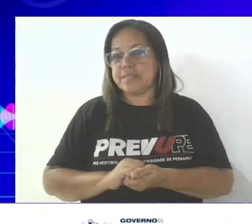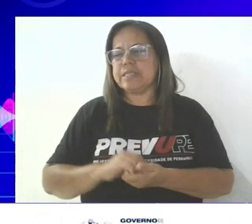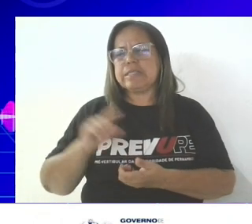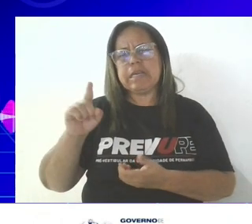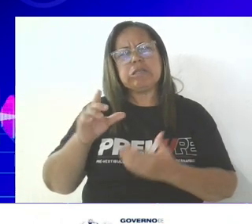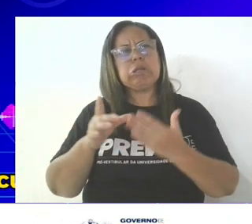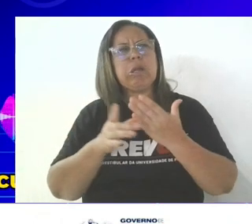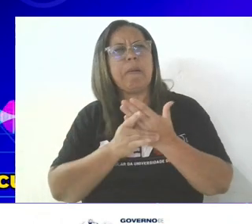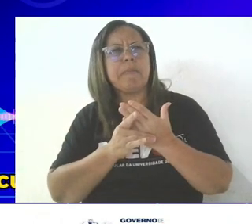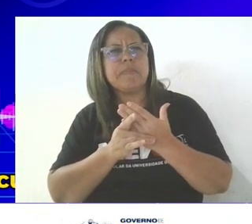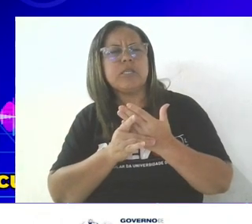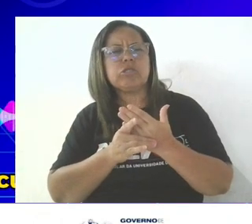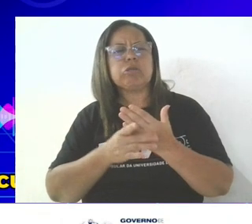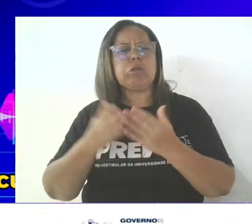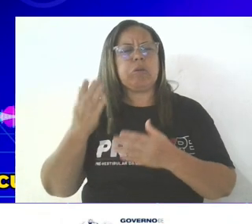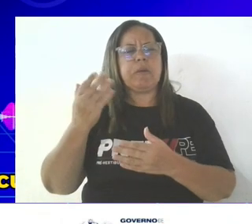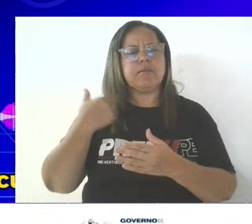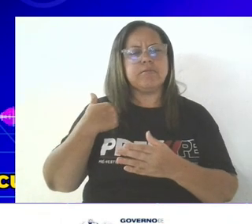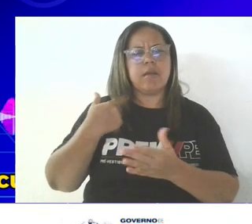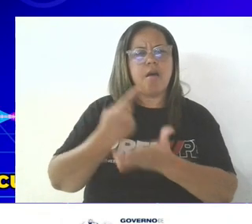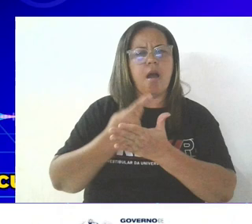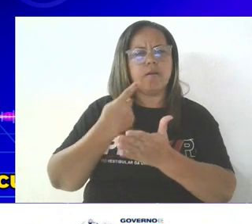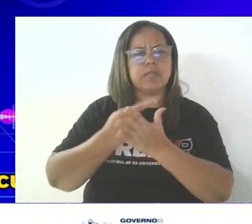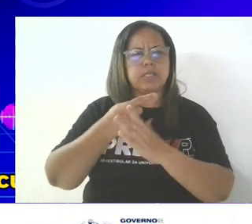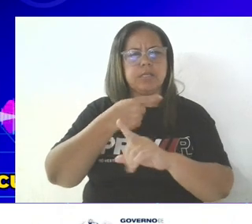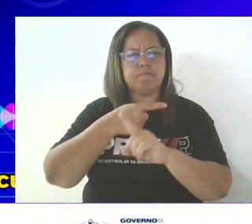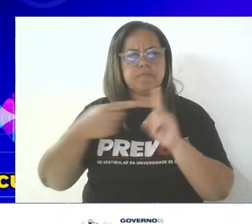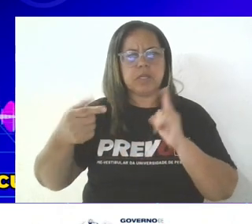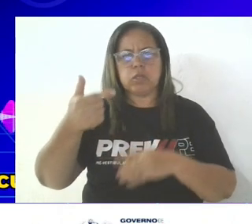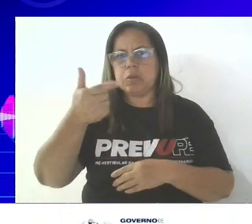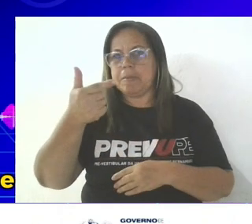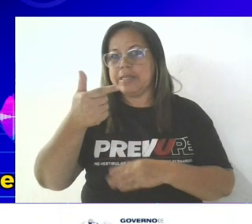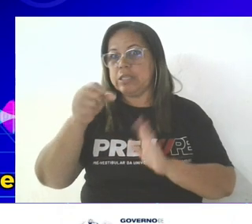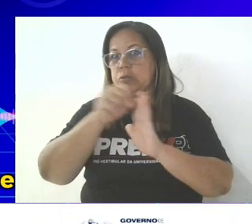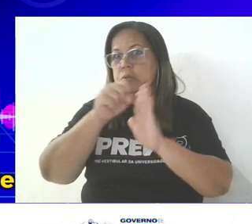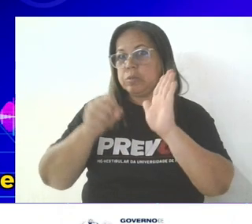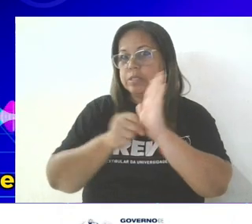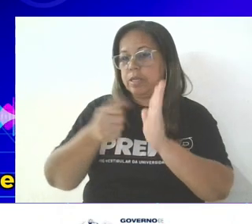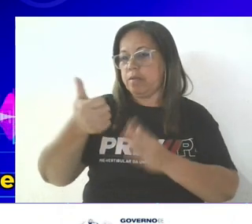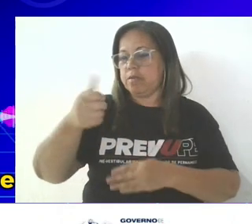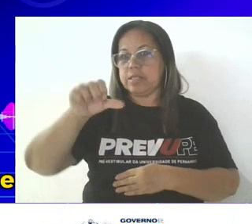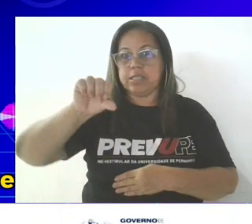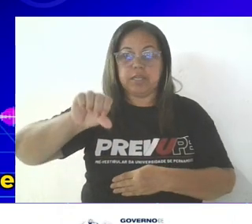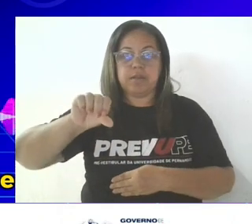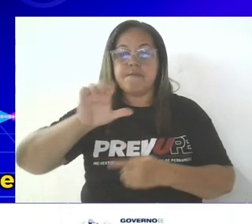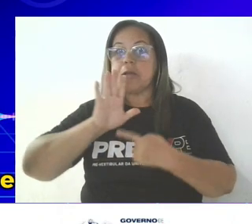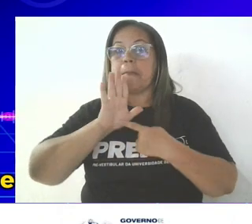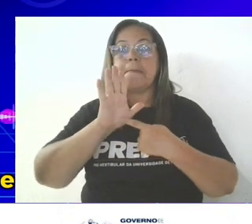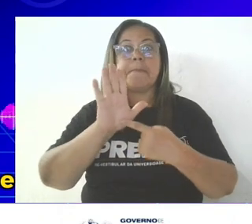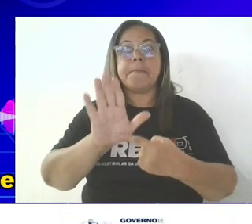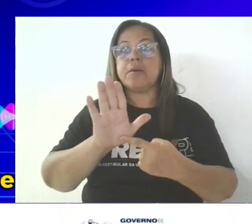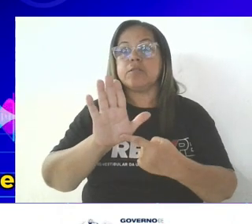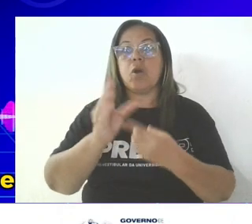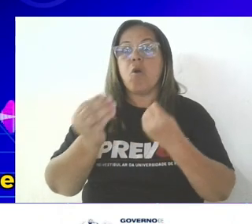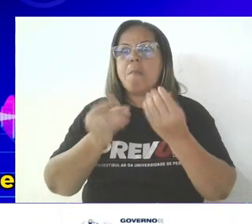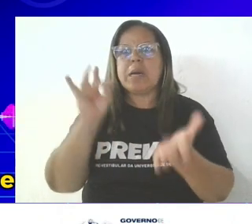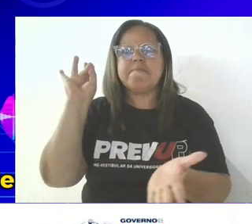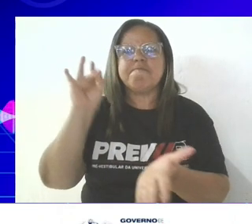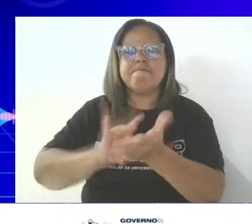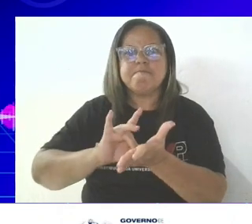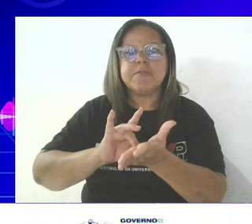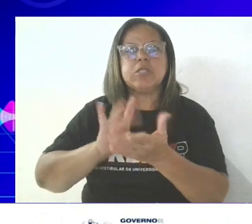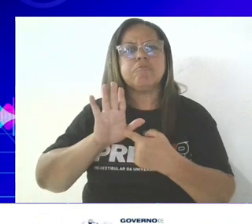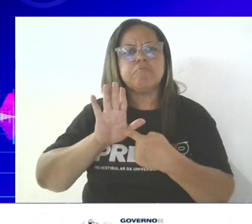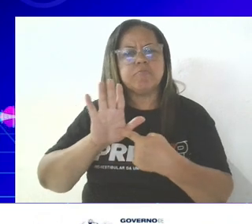aí de Realismo dominava a literatura na segunda metade do século XIX e tinha como lance principal mostrar a realidade na